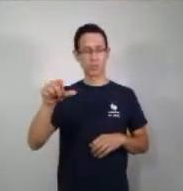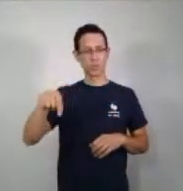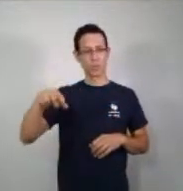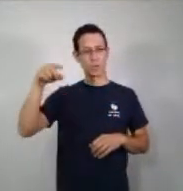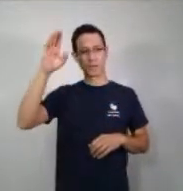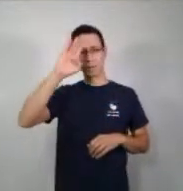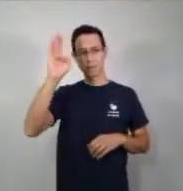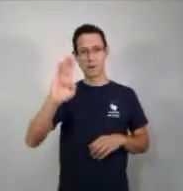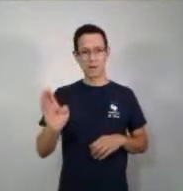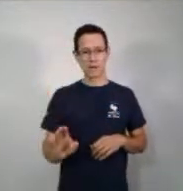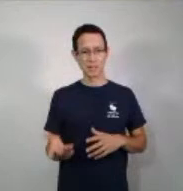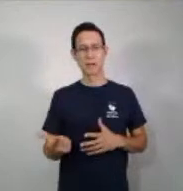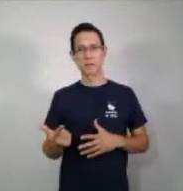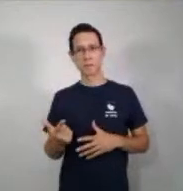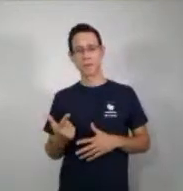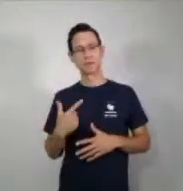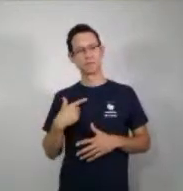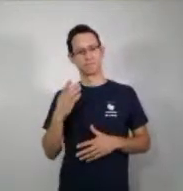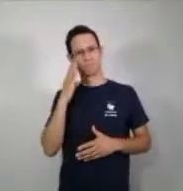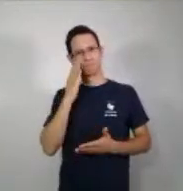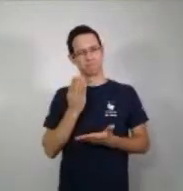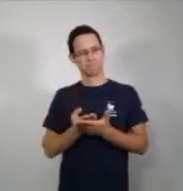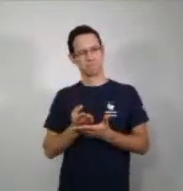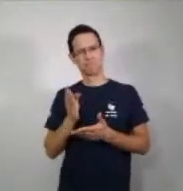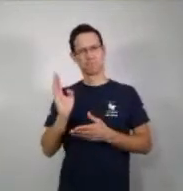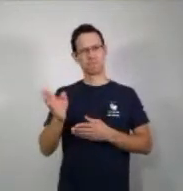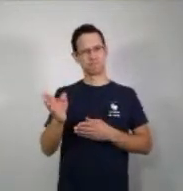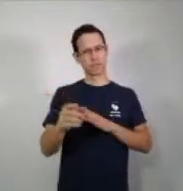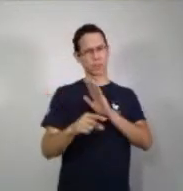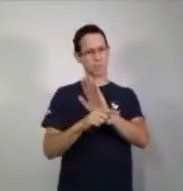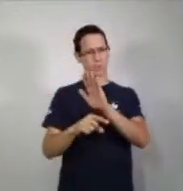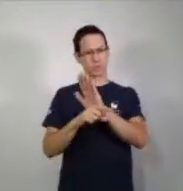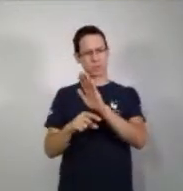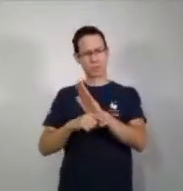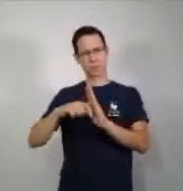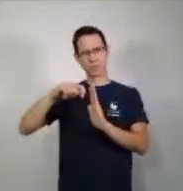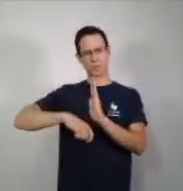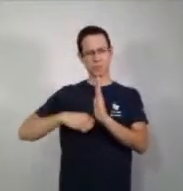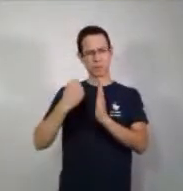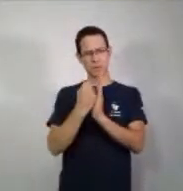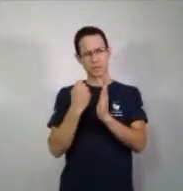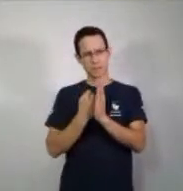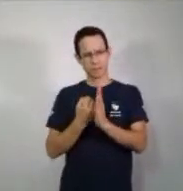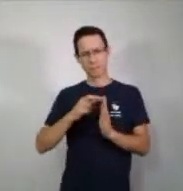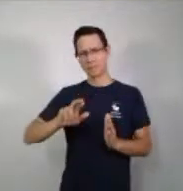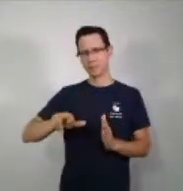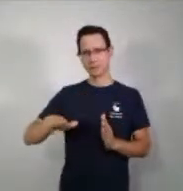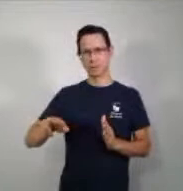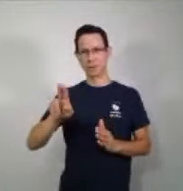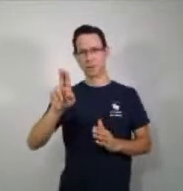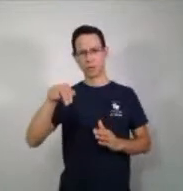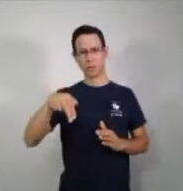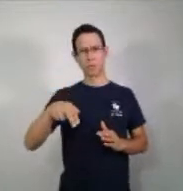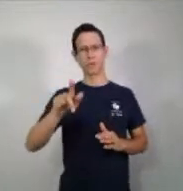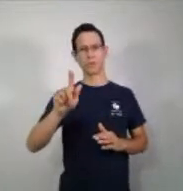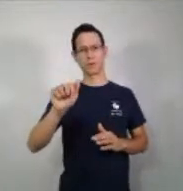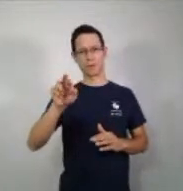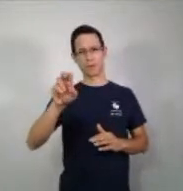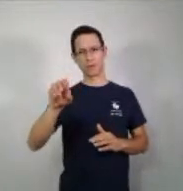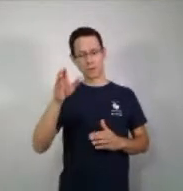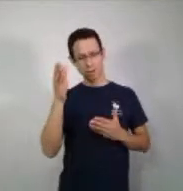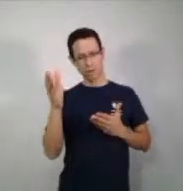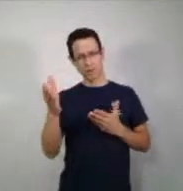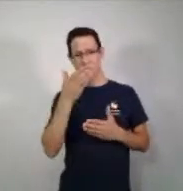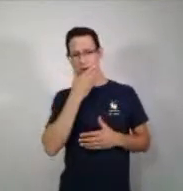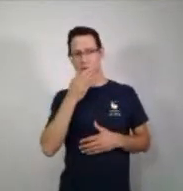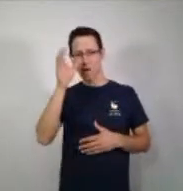ele apostando muito nisso, que ele vai dar aula, que ele está ajudando a fazer os contratos em húngaro desse homem, desse diplomata. E,